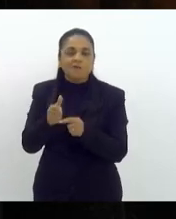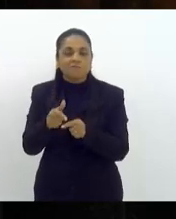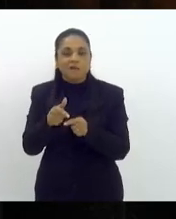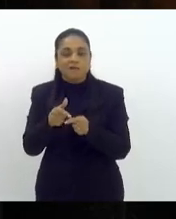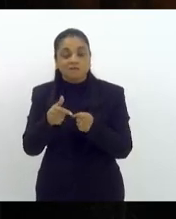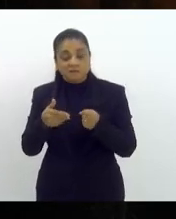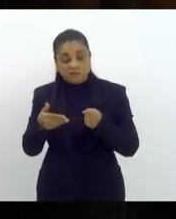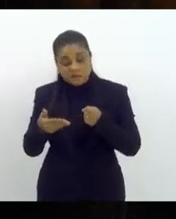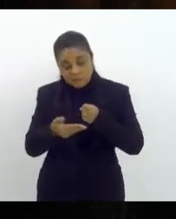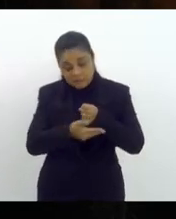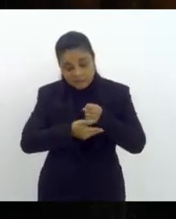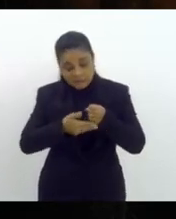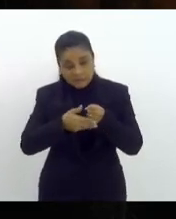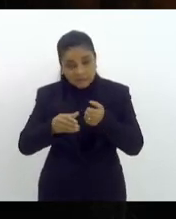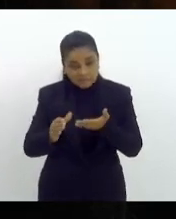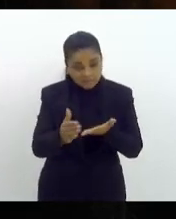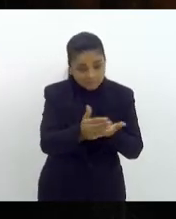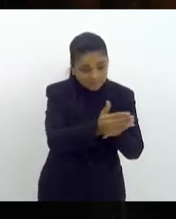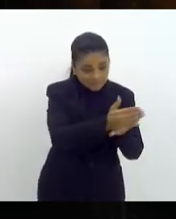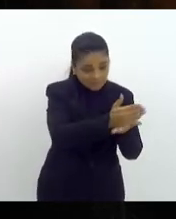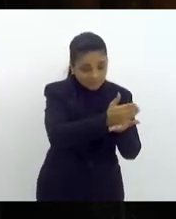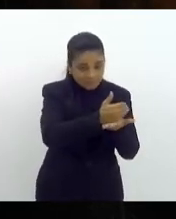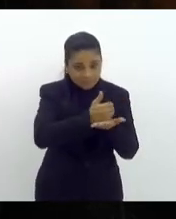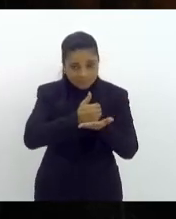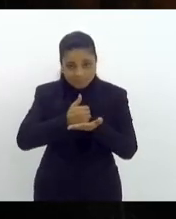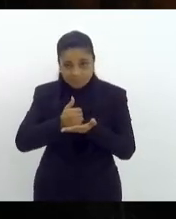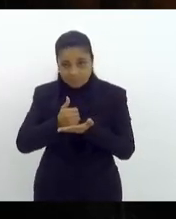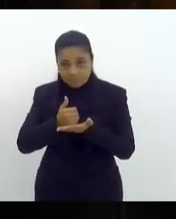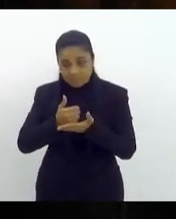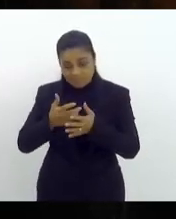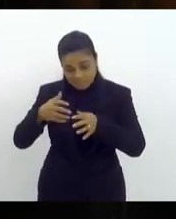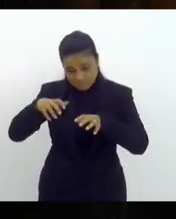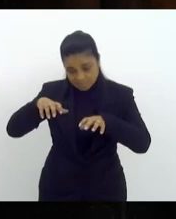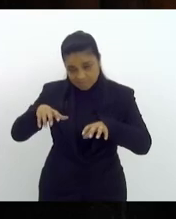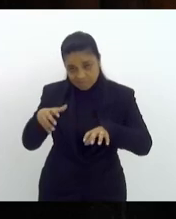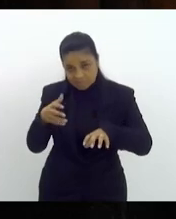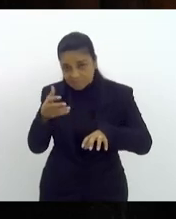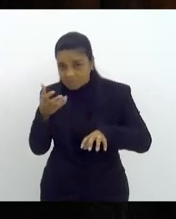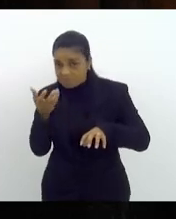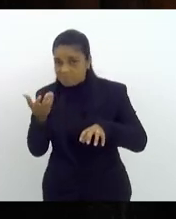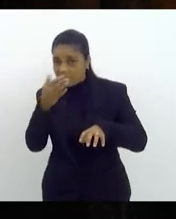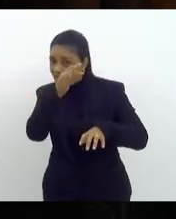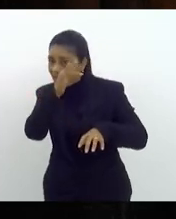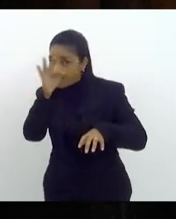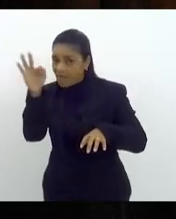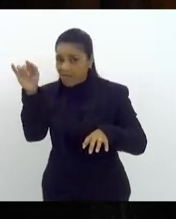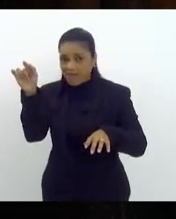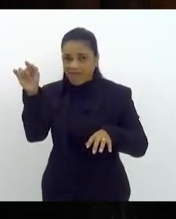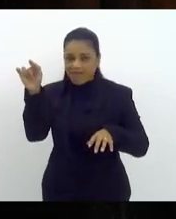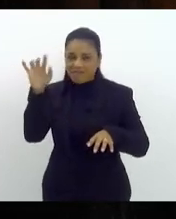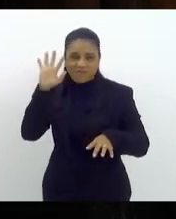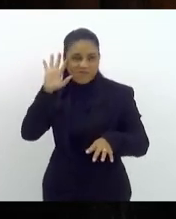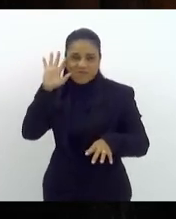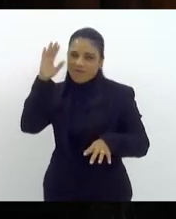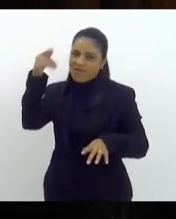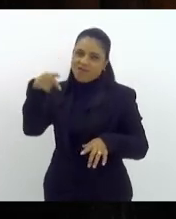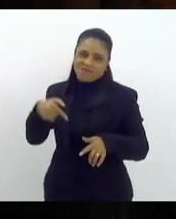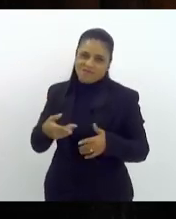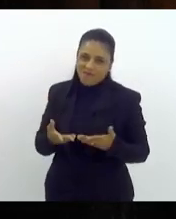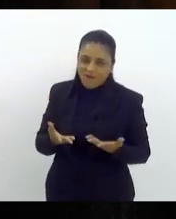de fundo a questão Federativa Deputado Rodrigo Amorim não se resolve